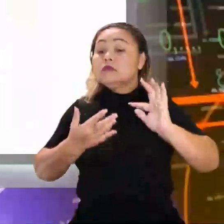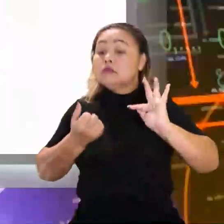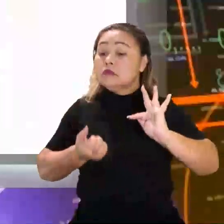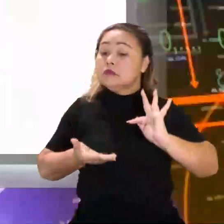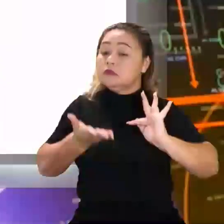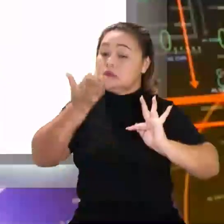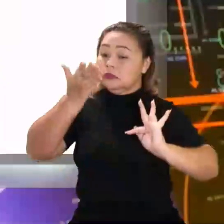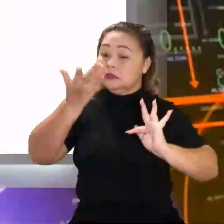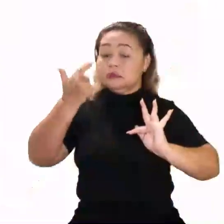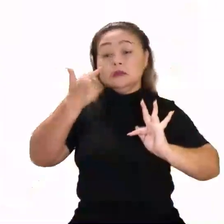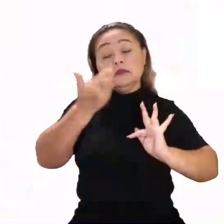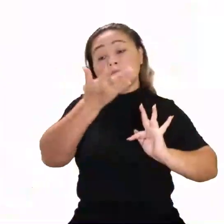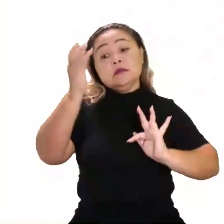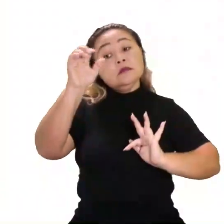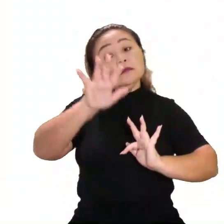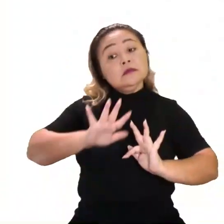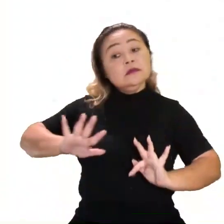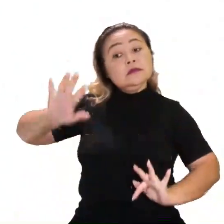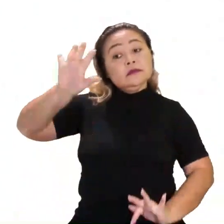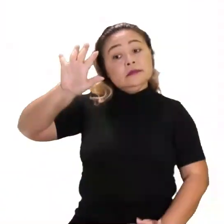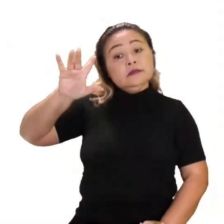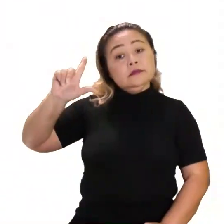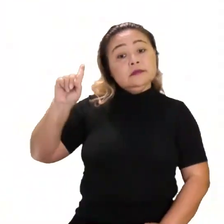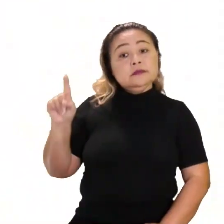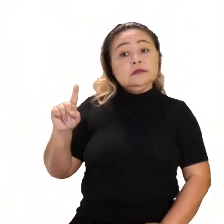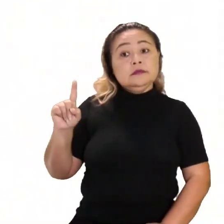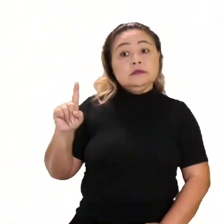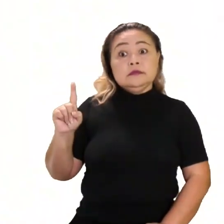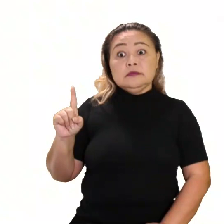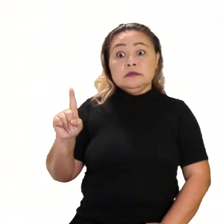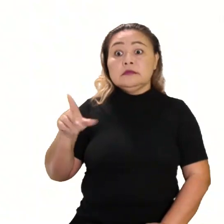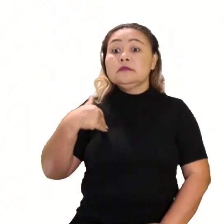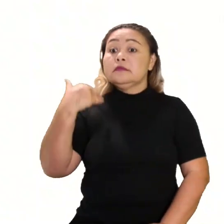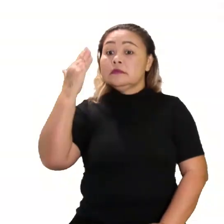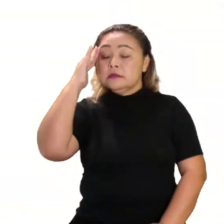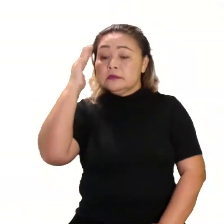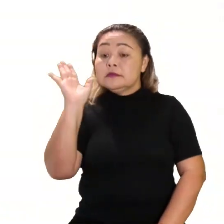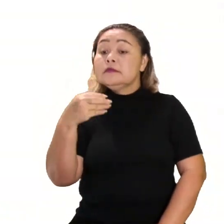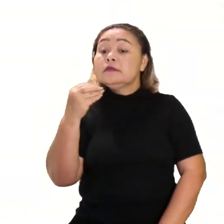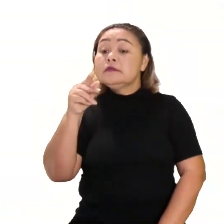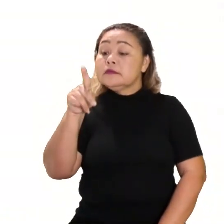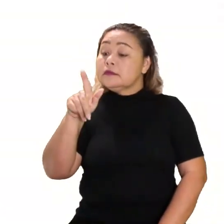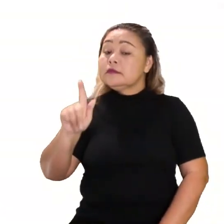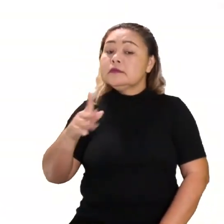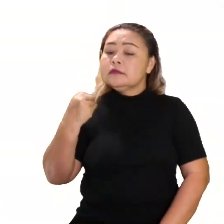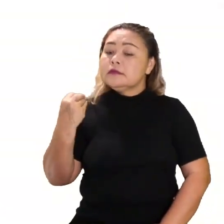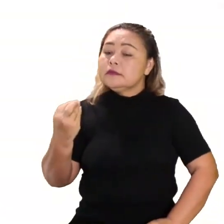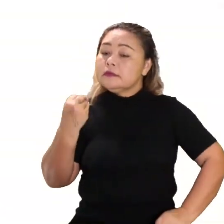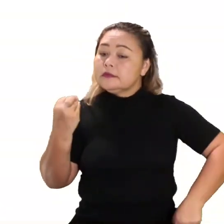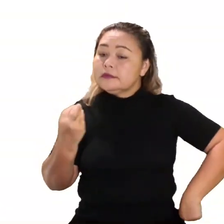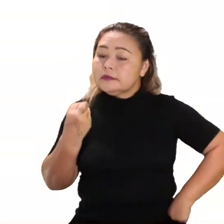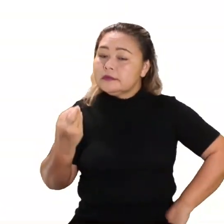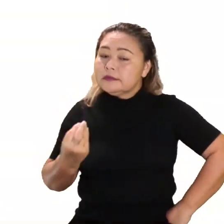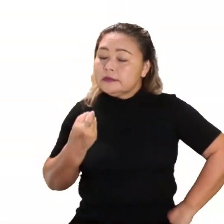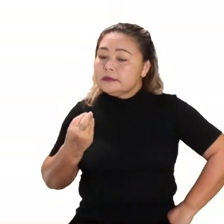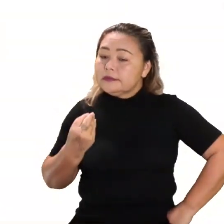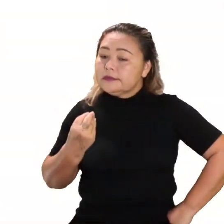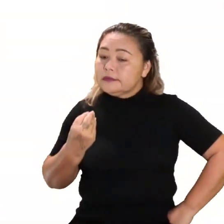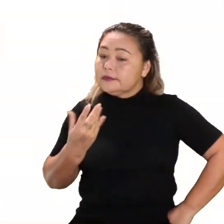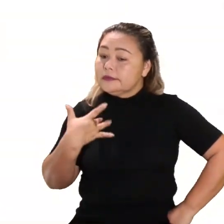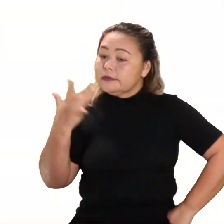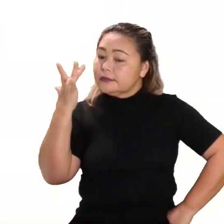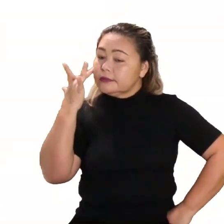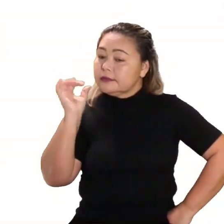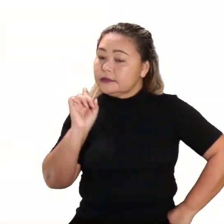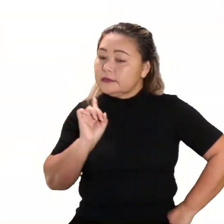Então, vamos ver isso no gráfico, olha lá. Então, quando a gente vai interpretar uma PG, como que isso acontece? Sei